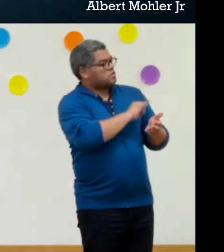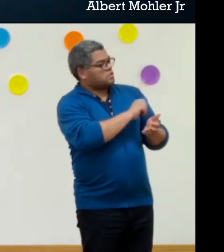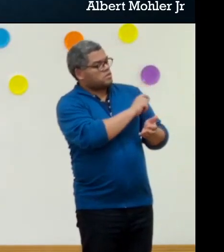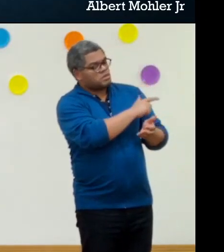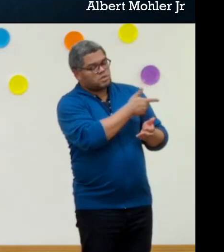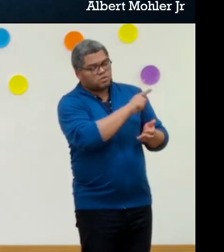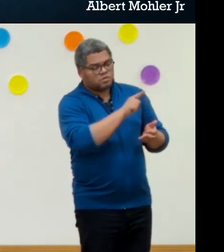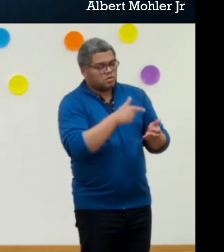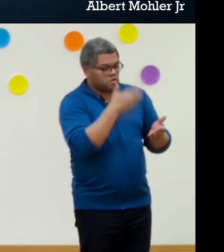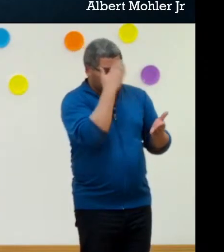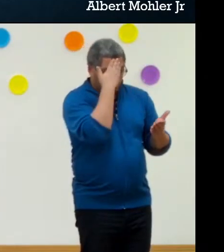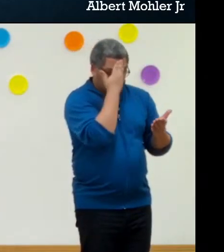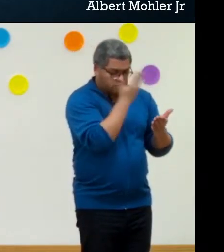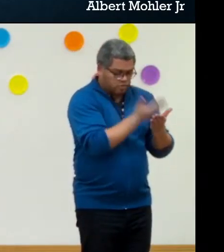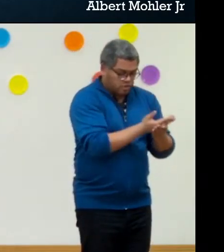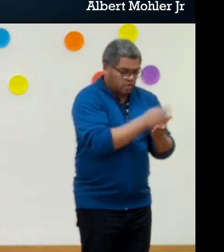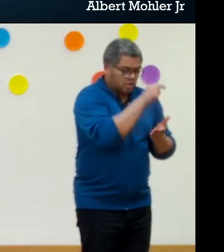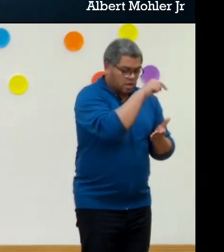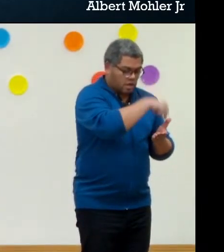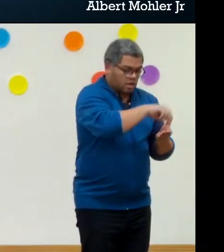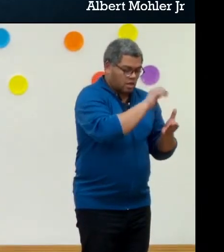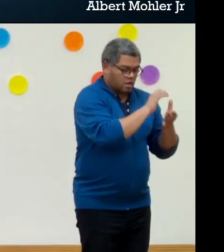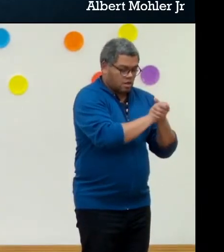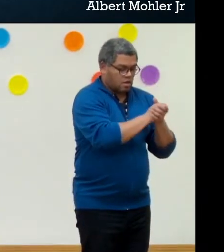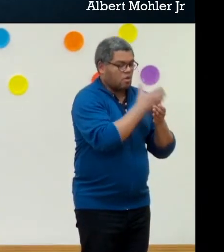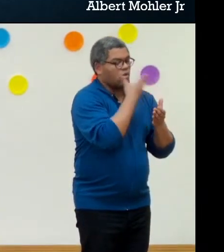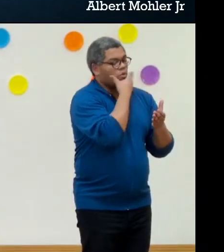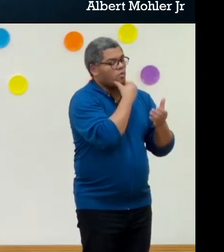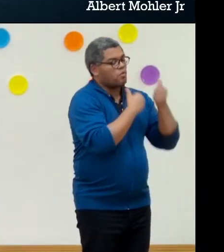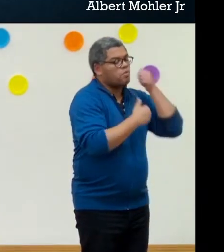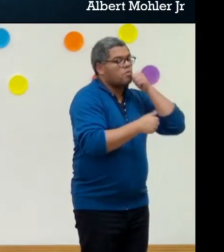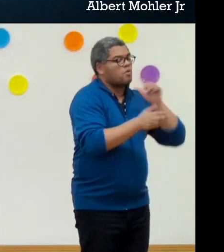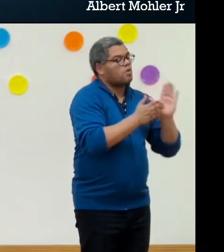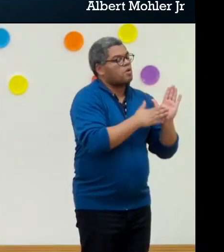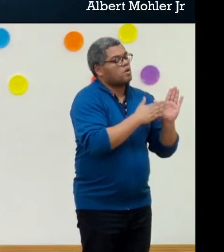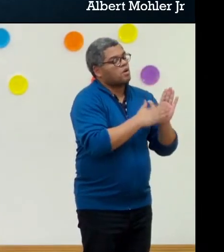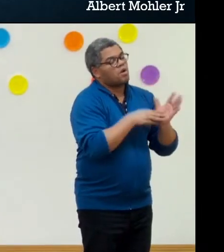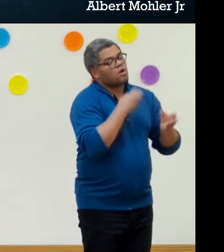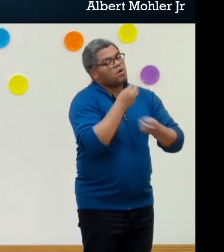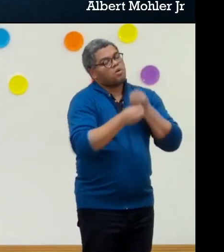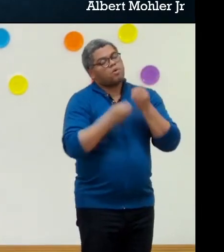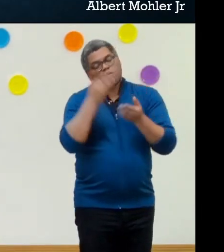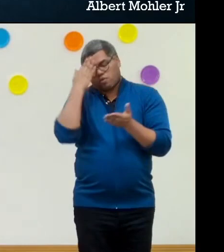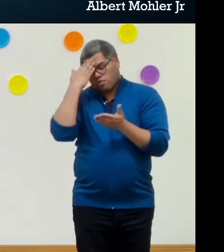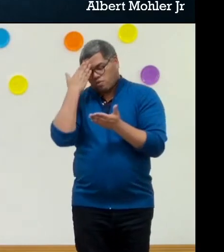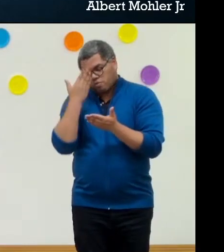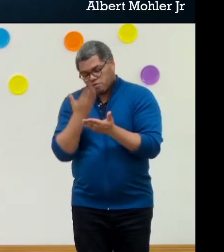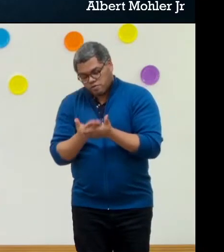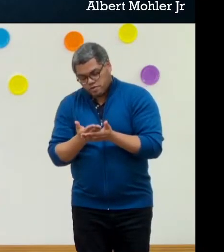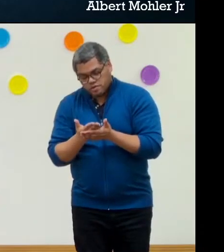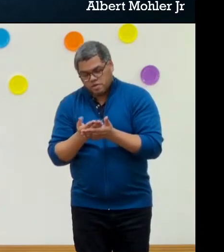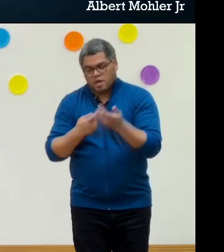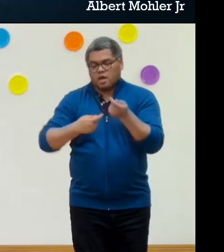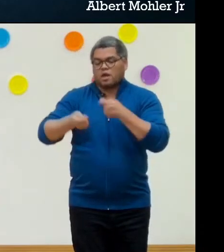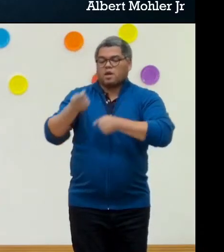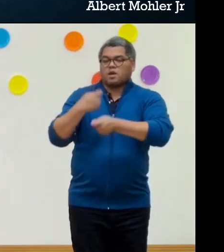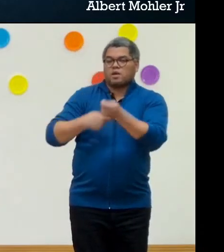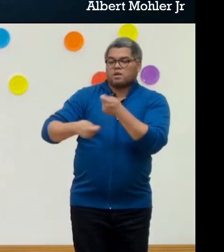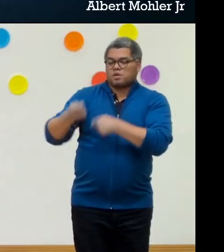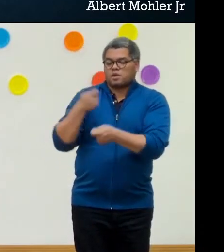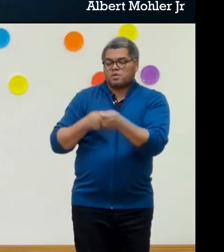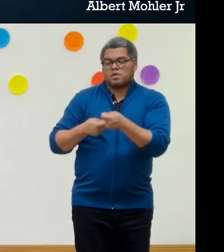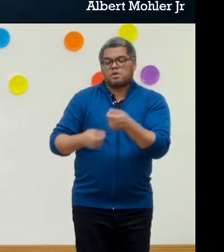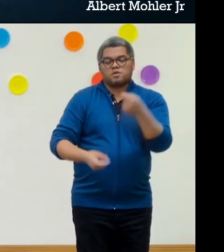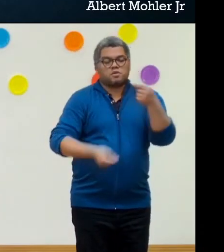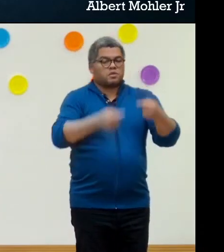nesse círculo, um homem e uma mulher que prometeram, como é que a gente pode confiar um no outro no comércio, na